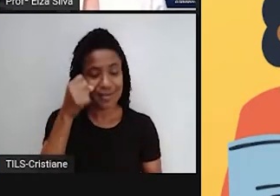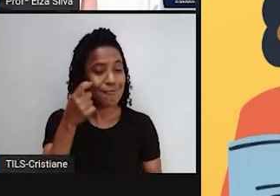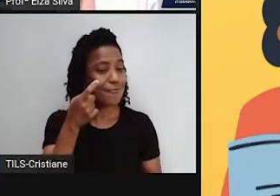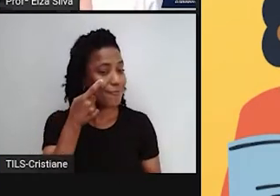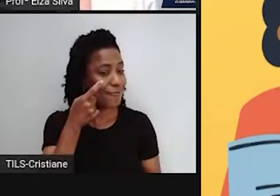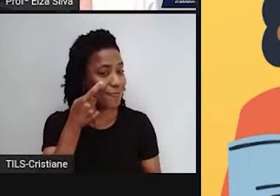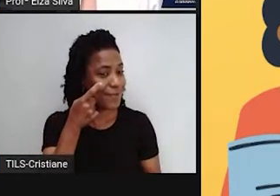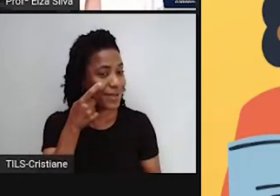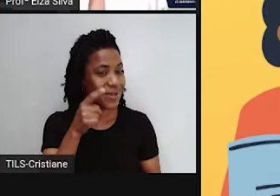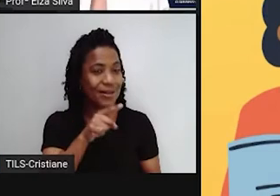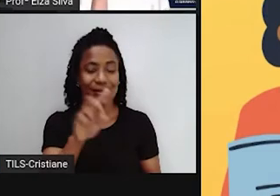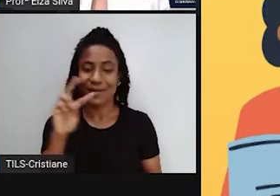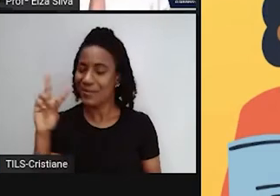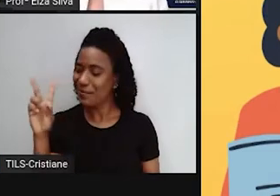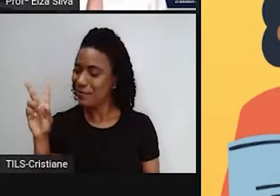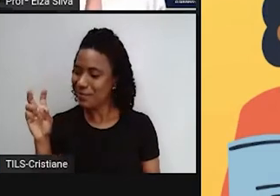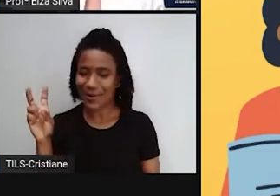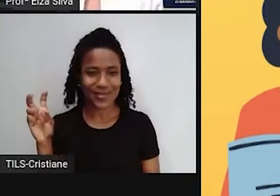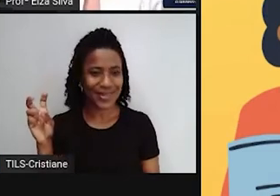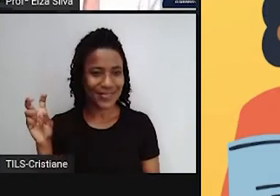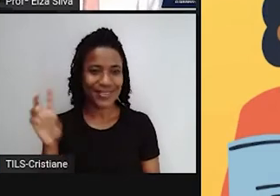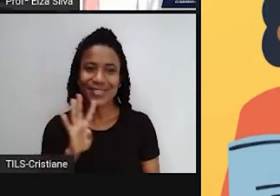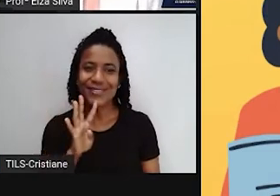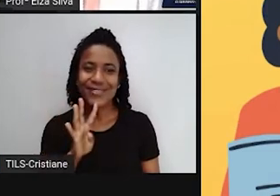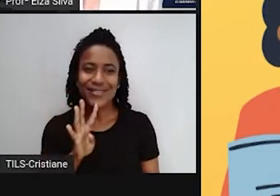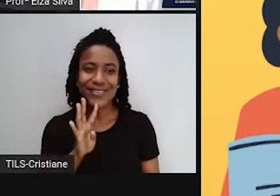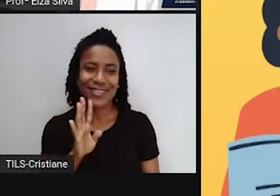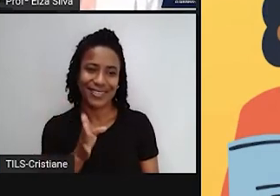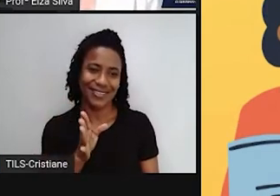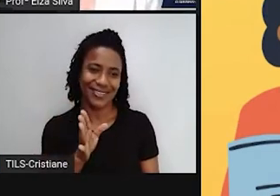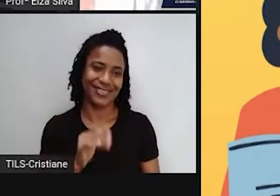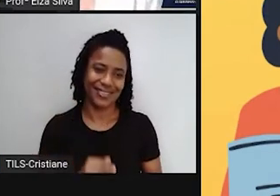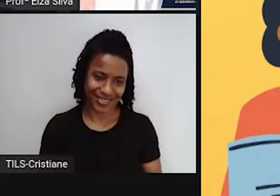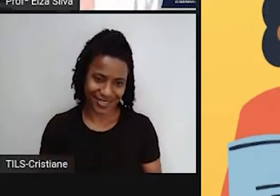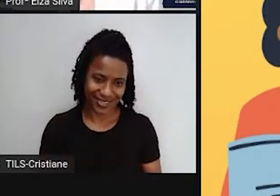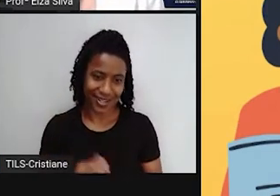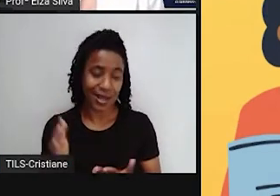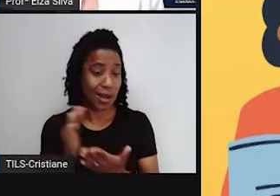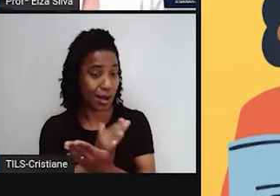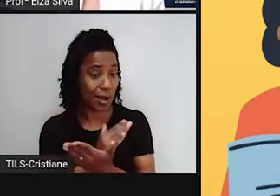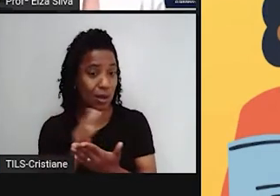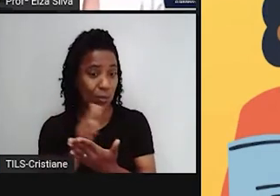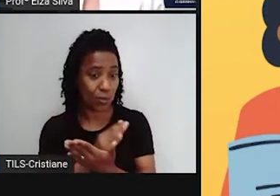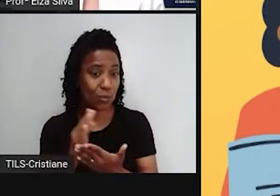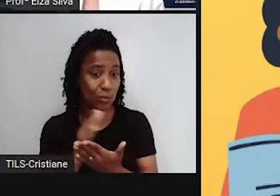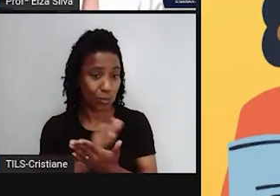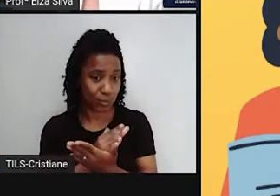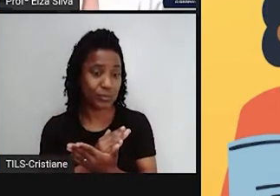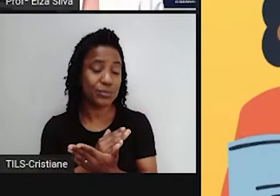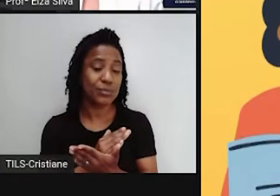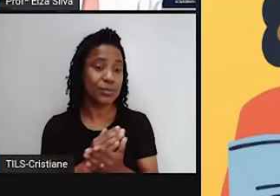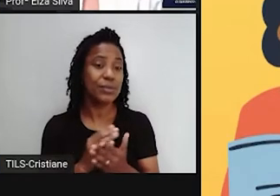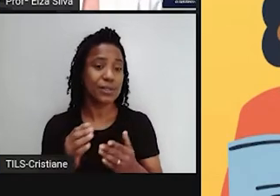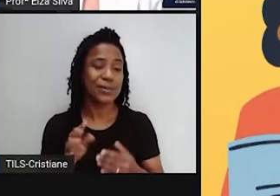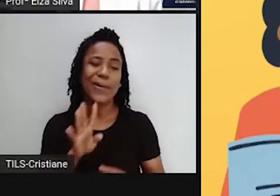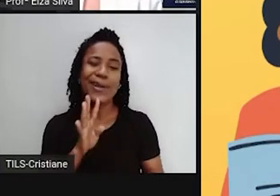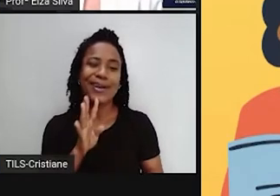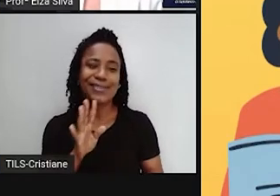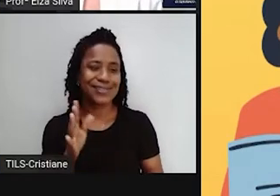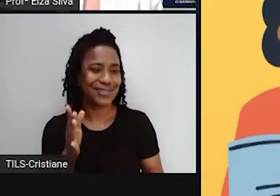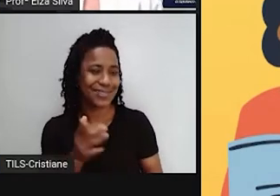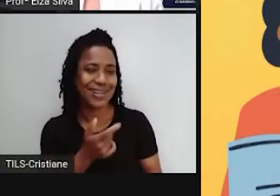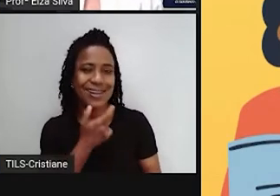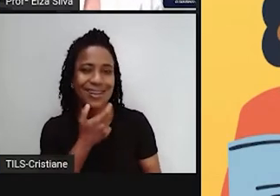Porque eu sei que muitos provérbios vocês já utilizam, alguns que são muito populares em inglês.